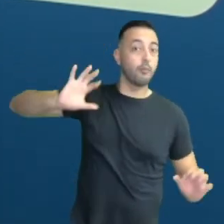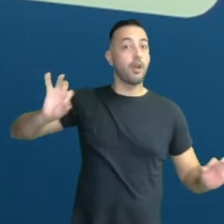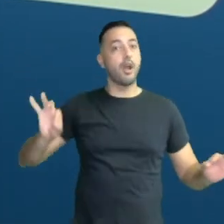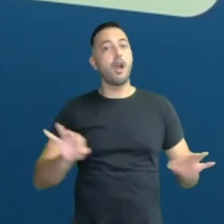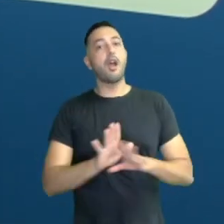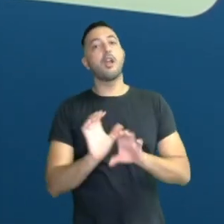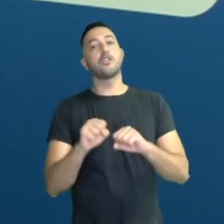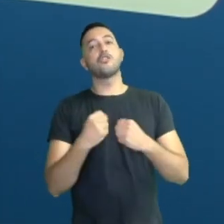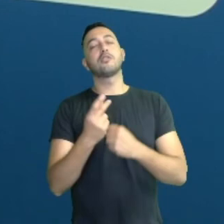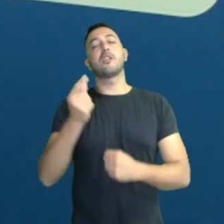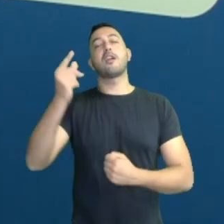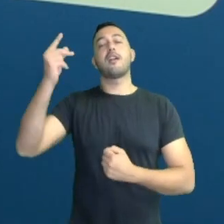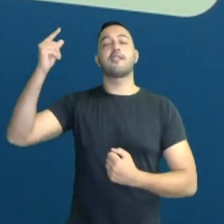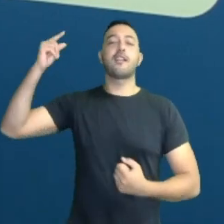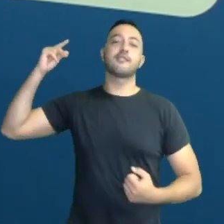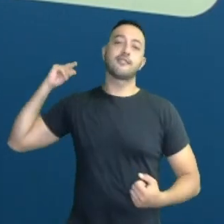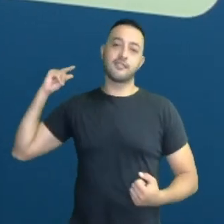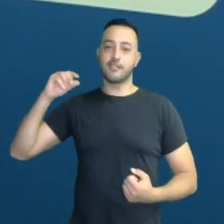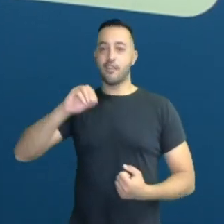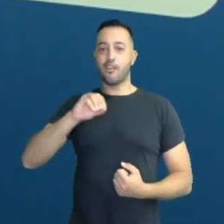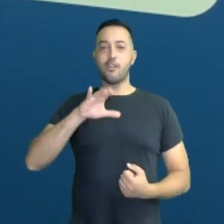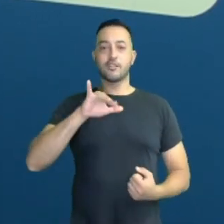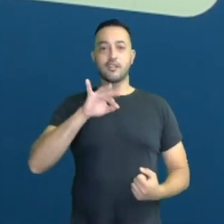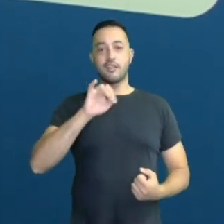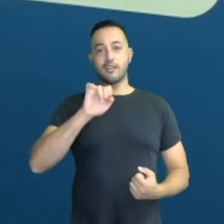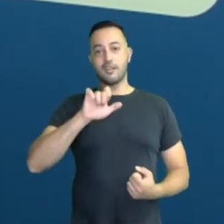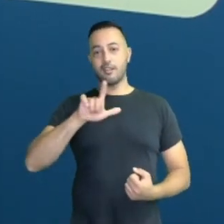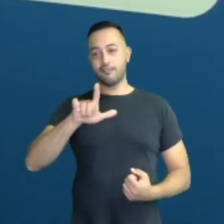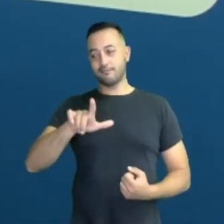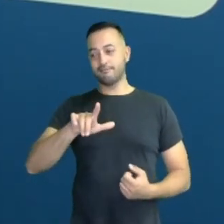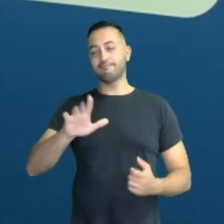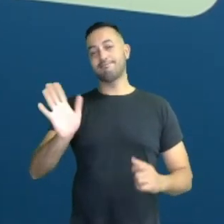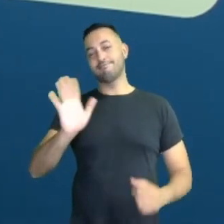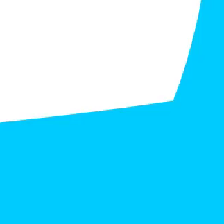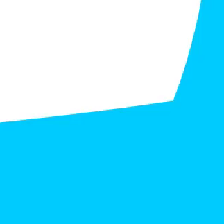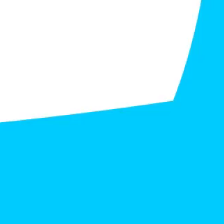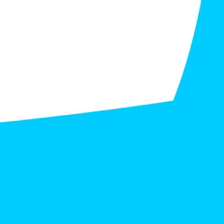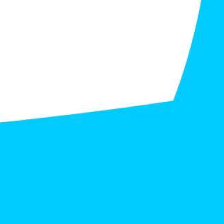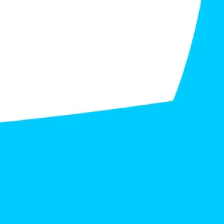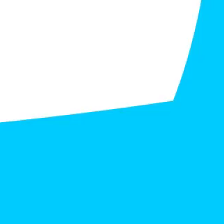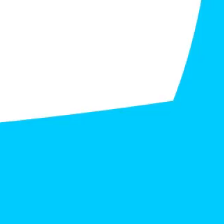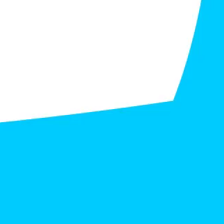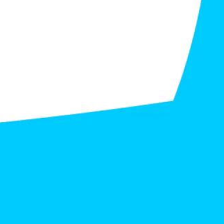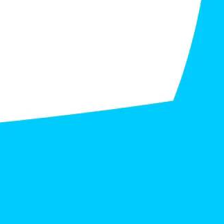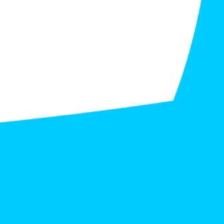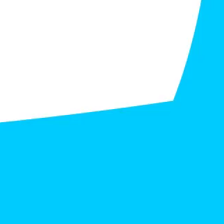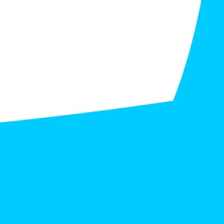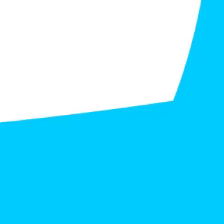sociedades antigas ocidentais. Até lá!